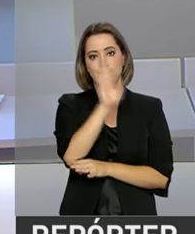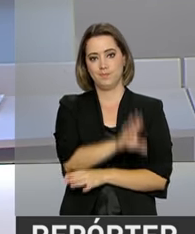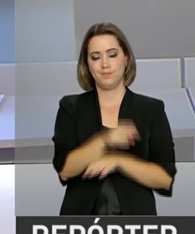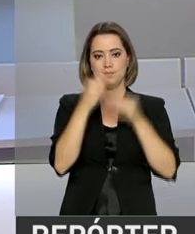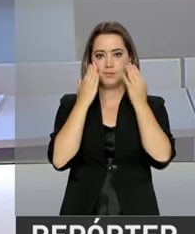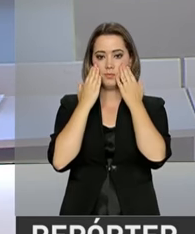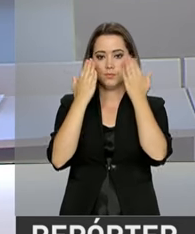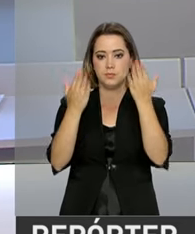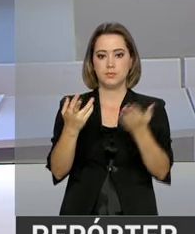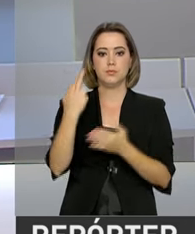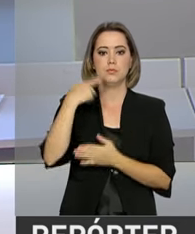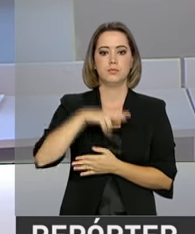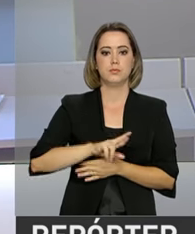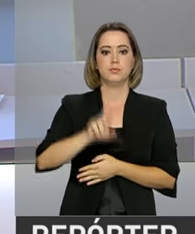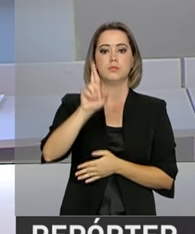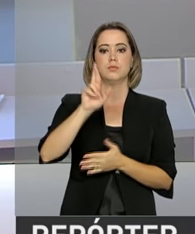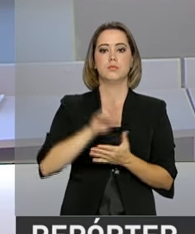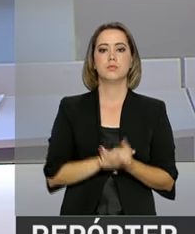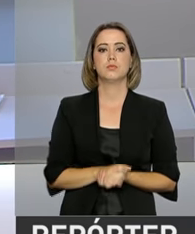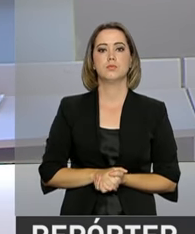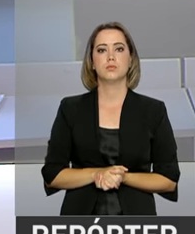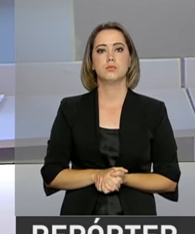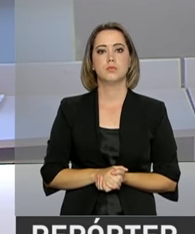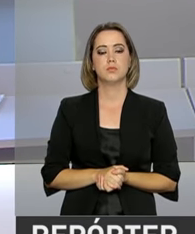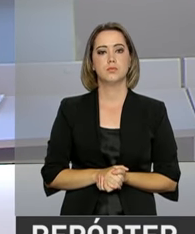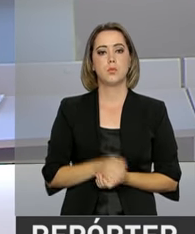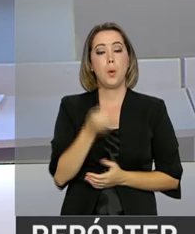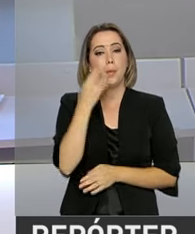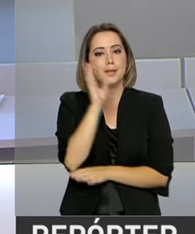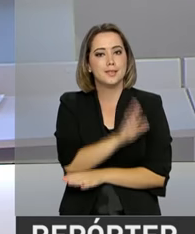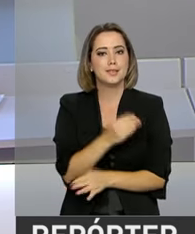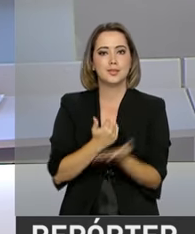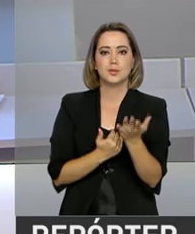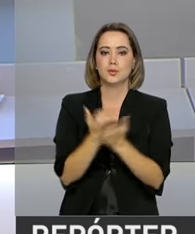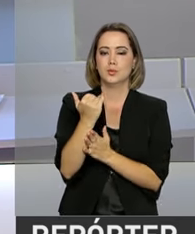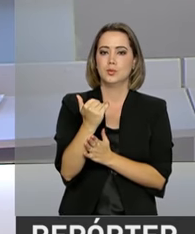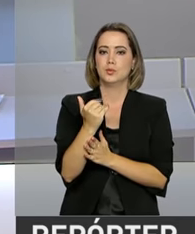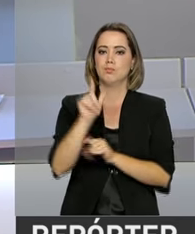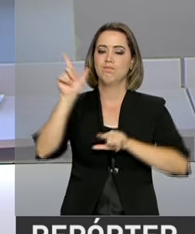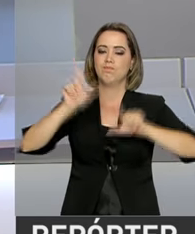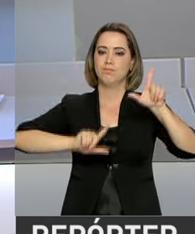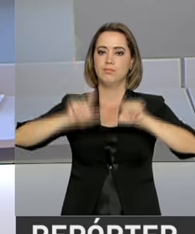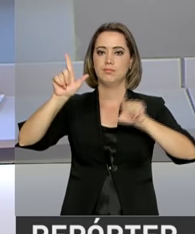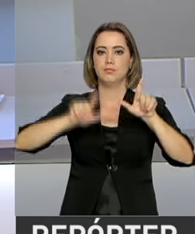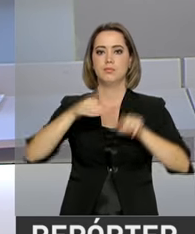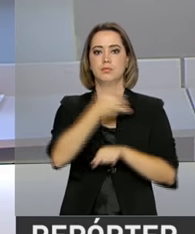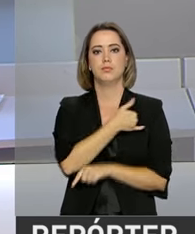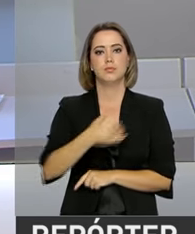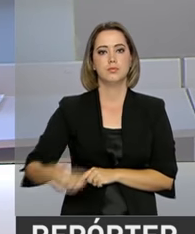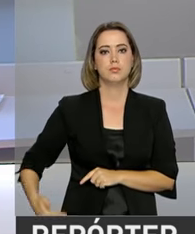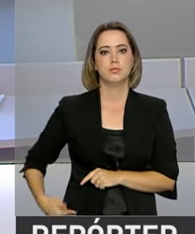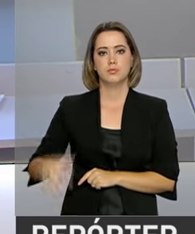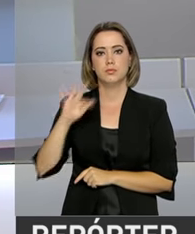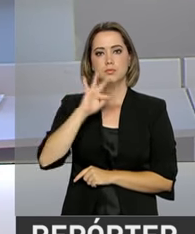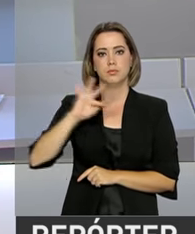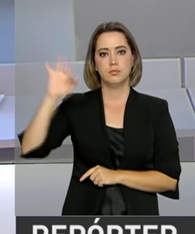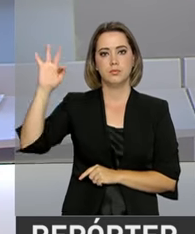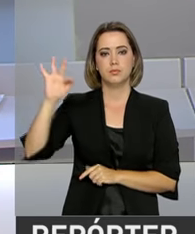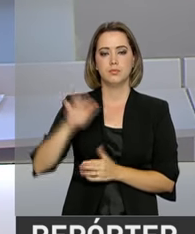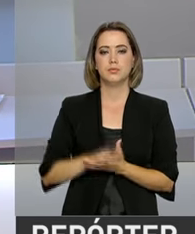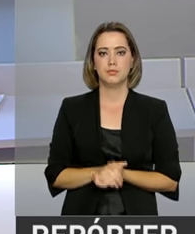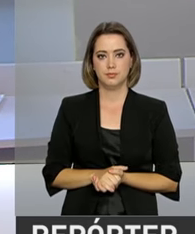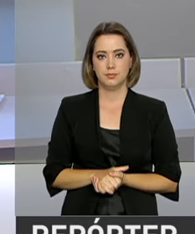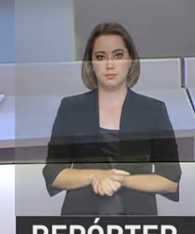6 da tarde na próxima edição do repórter NBR Uma boa tarde para você continue com a gente aqui na NBR a TV do